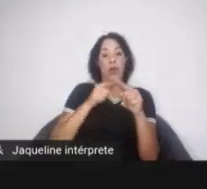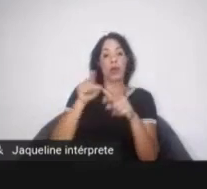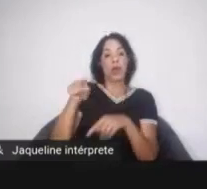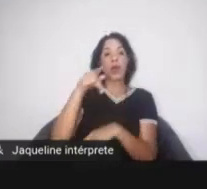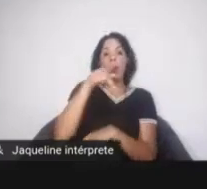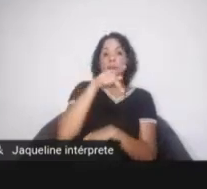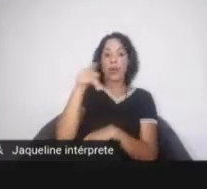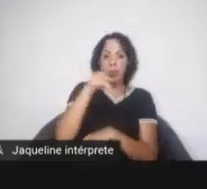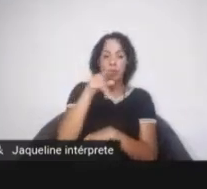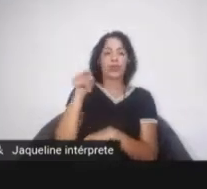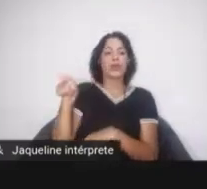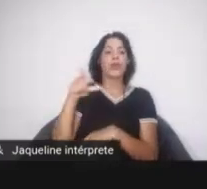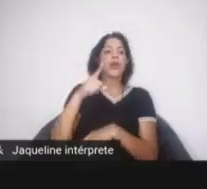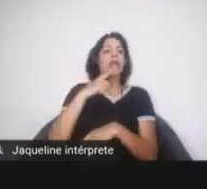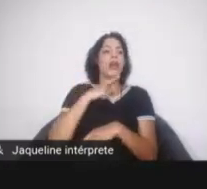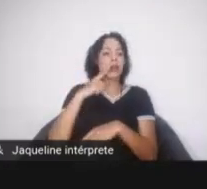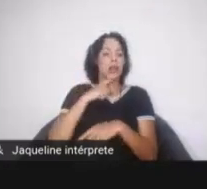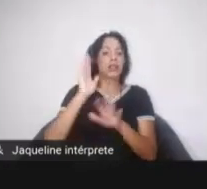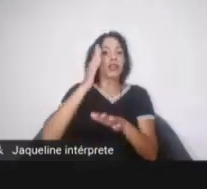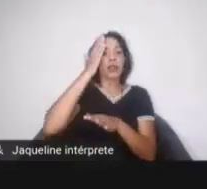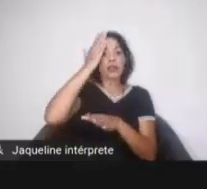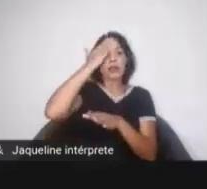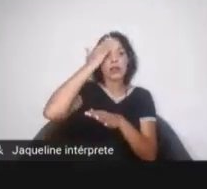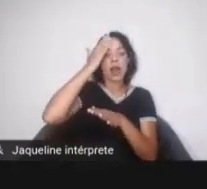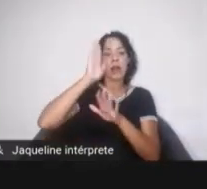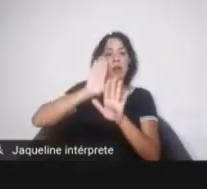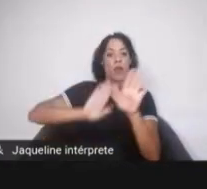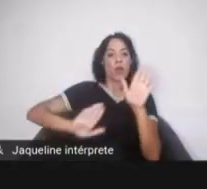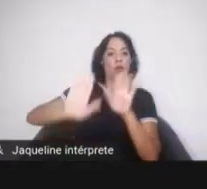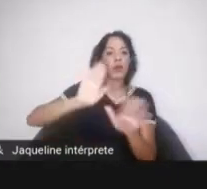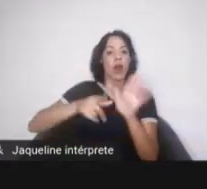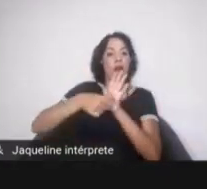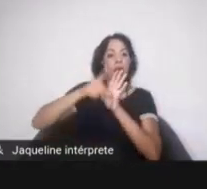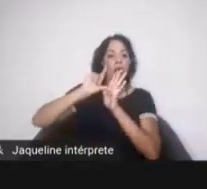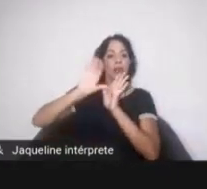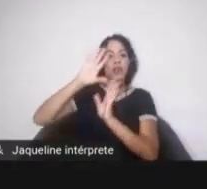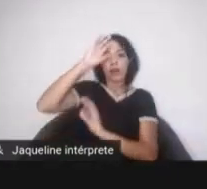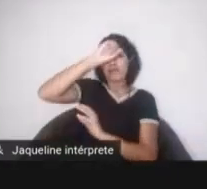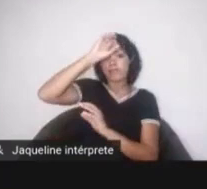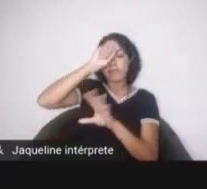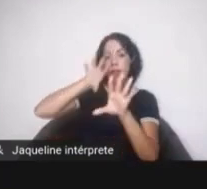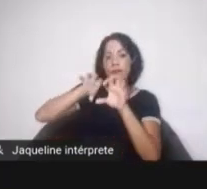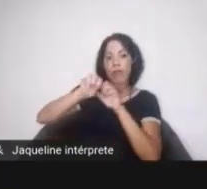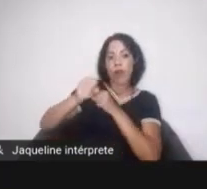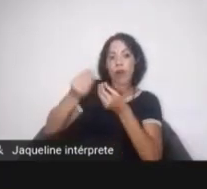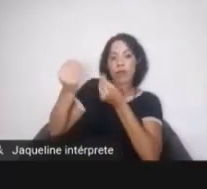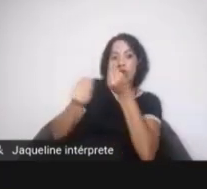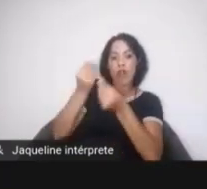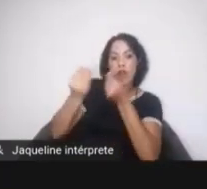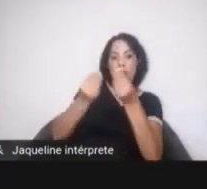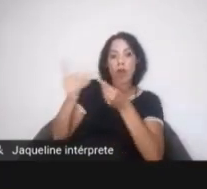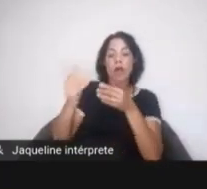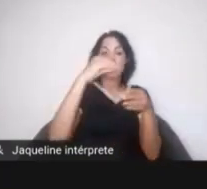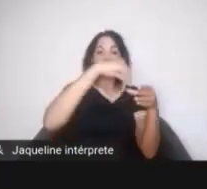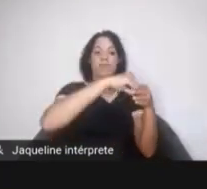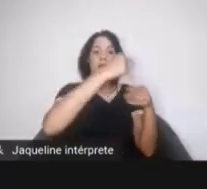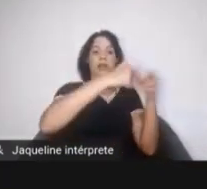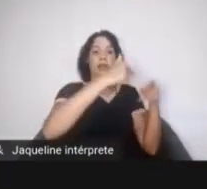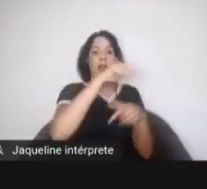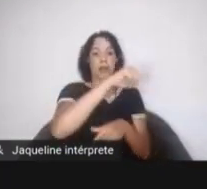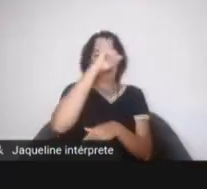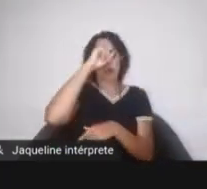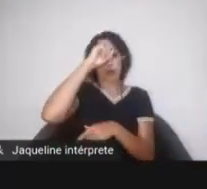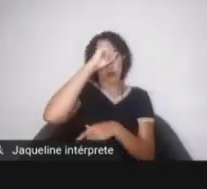todo um cuidado, uma formação diferenciada para lidar, por exemplo, nesse espaço. Como, por exemplo, o